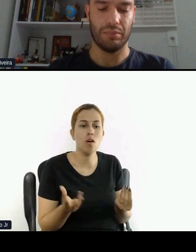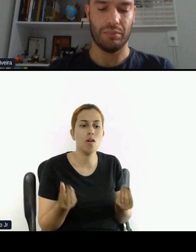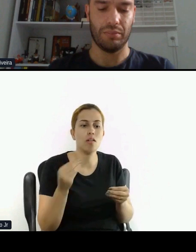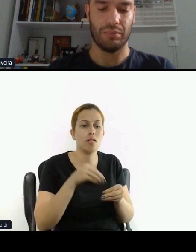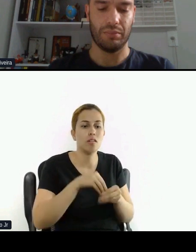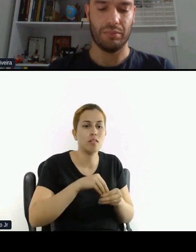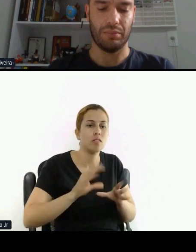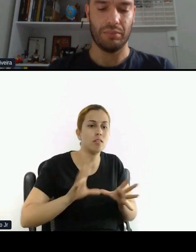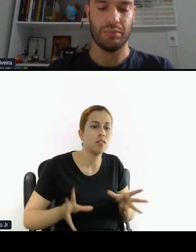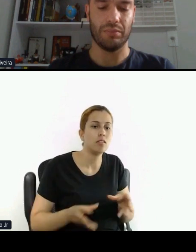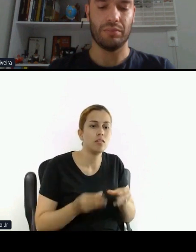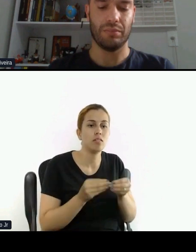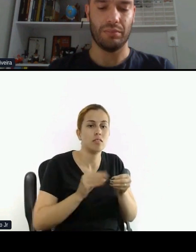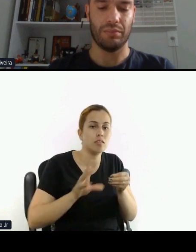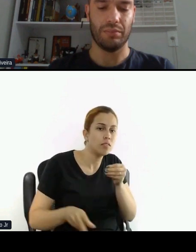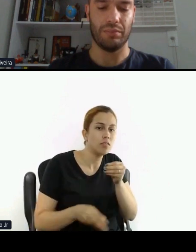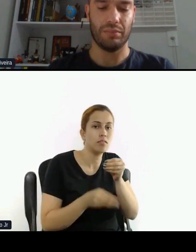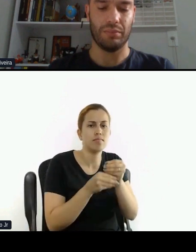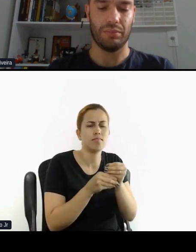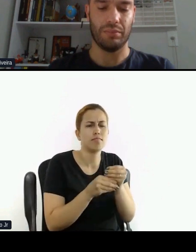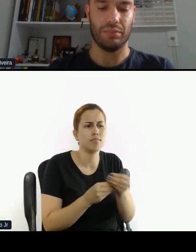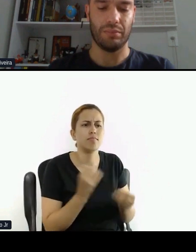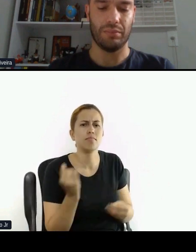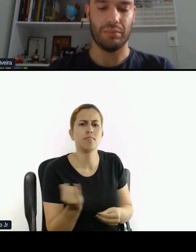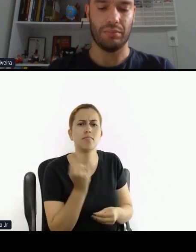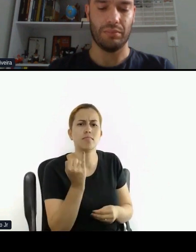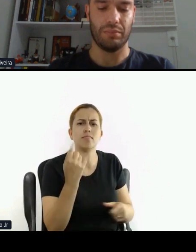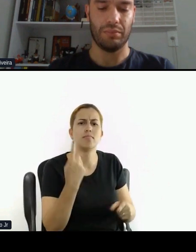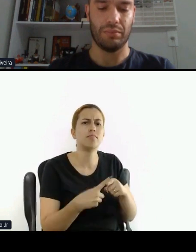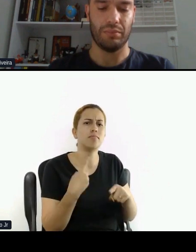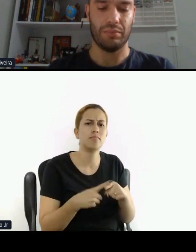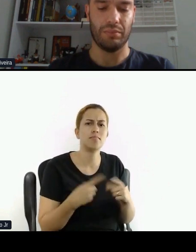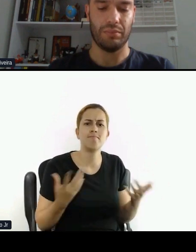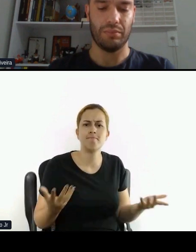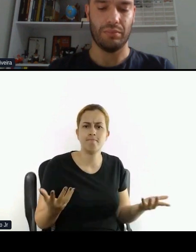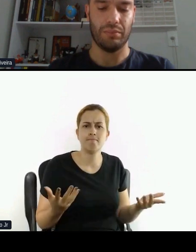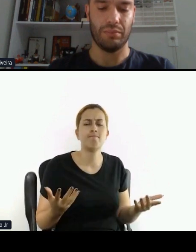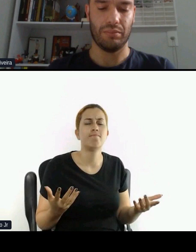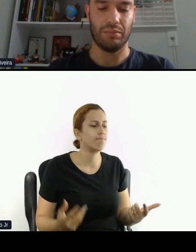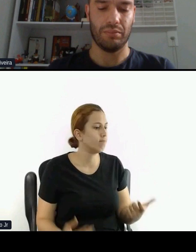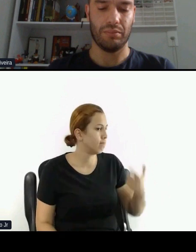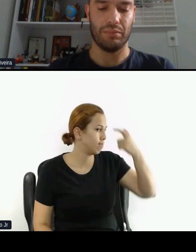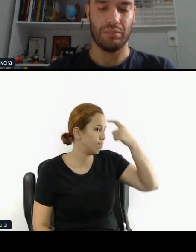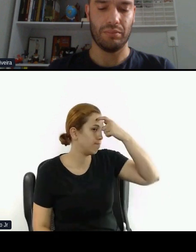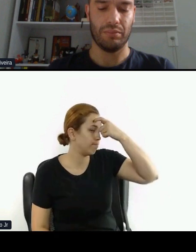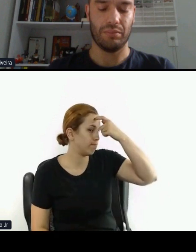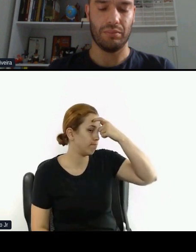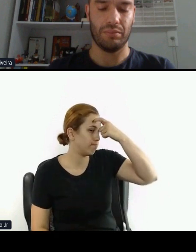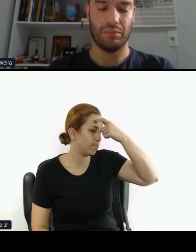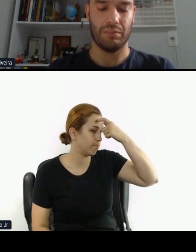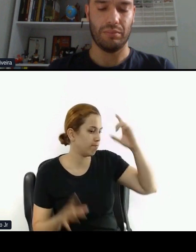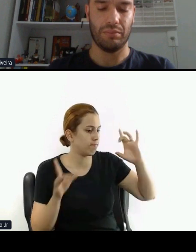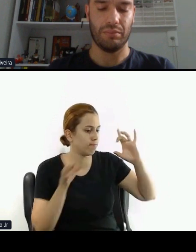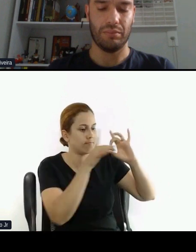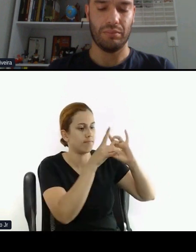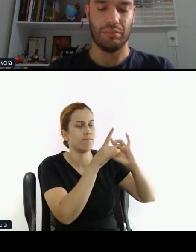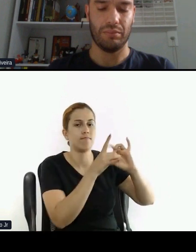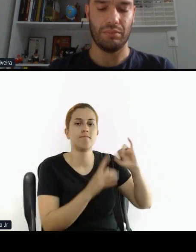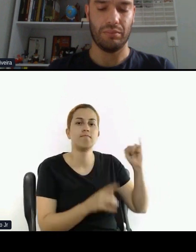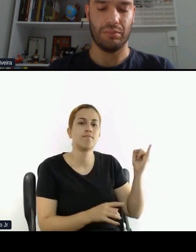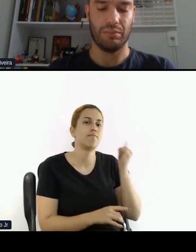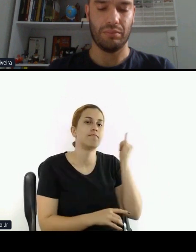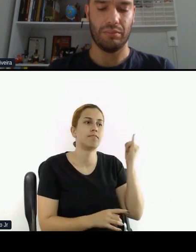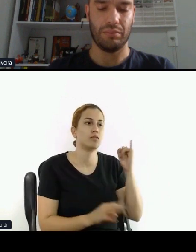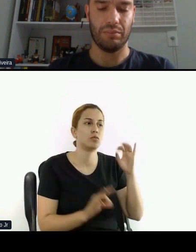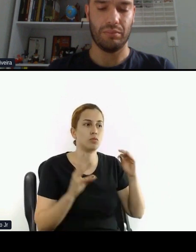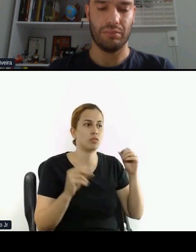projetos? Por que é importante? Né? Então, assim, essa conscientização é muito importante a gente ter nem todos os pilares